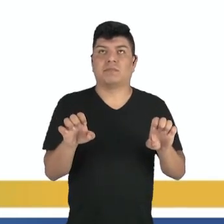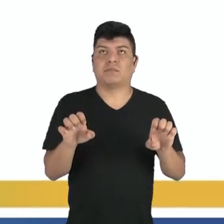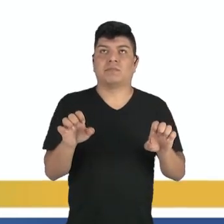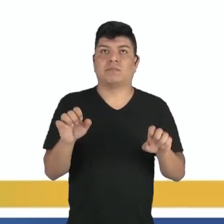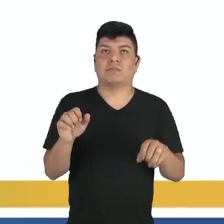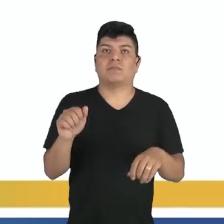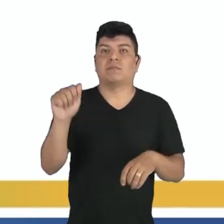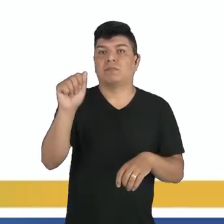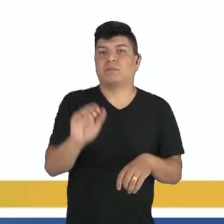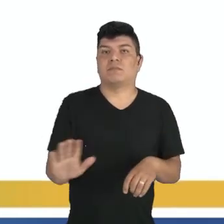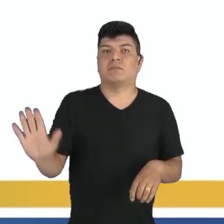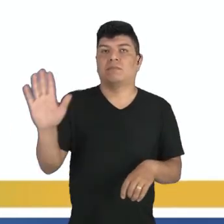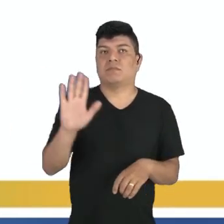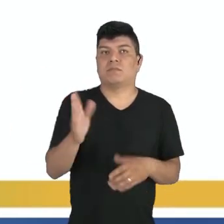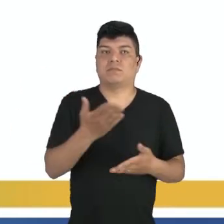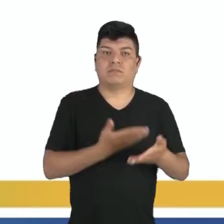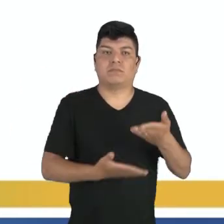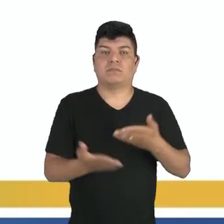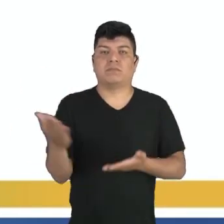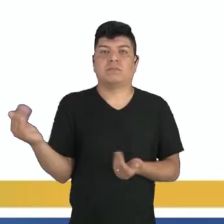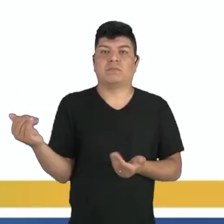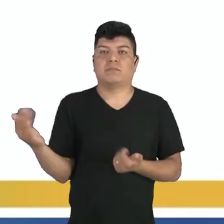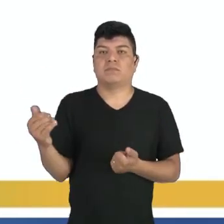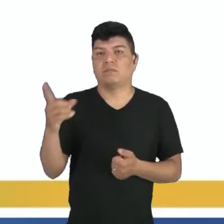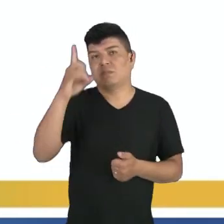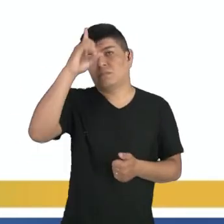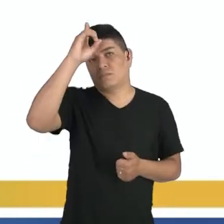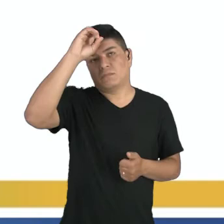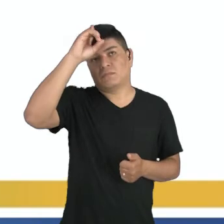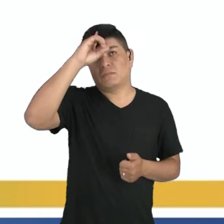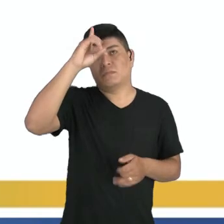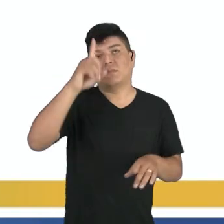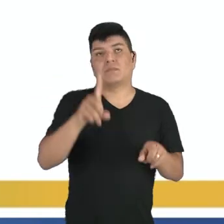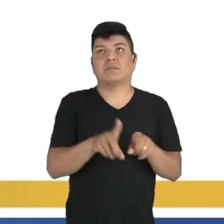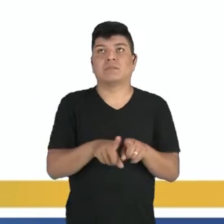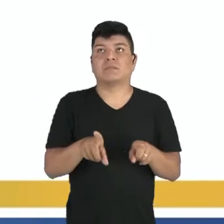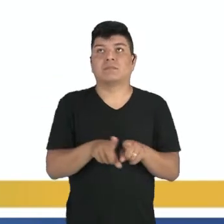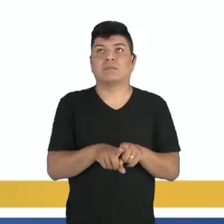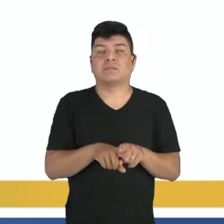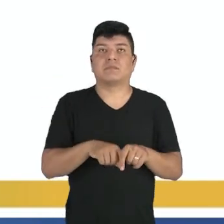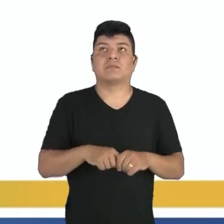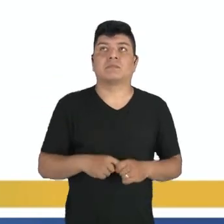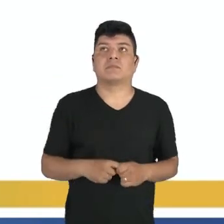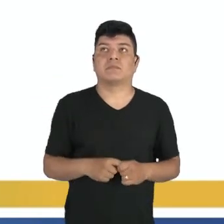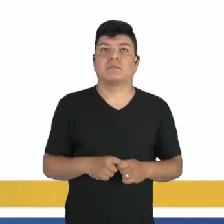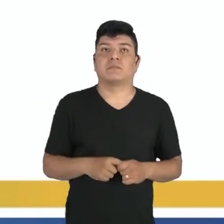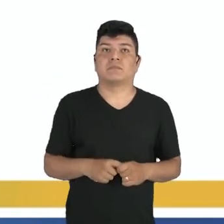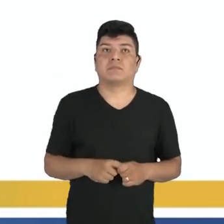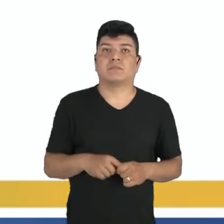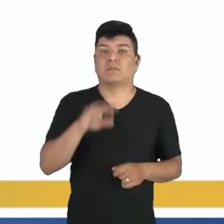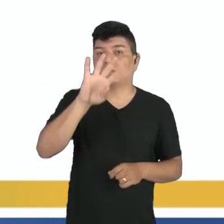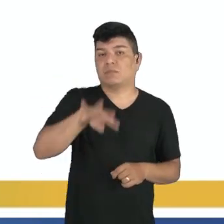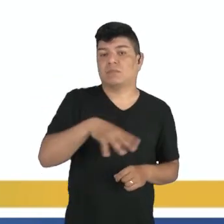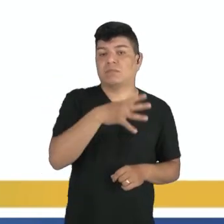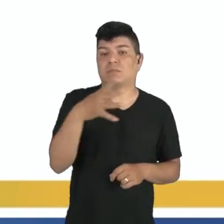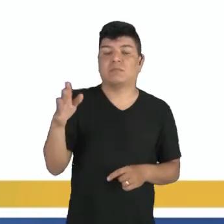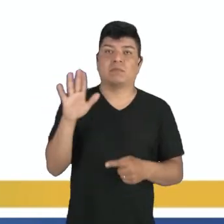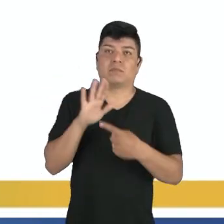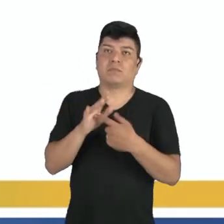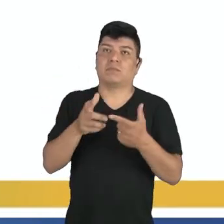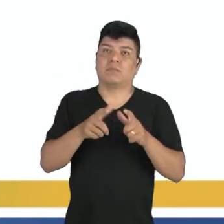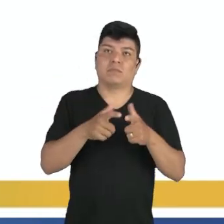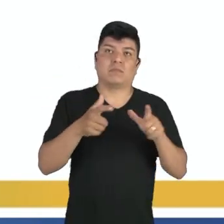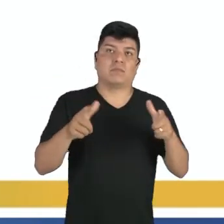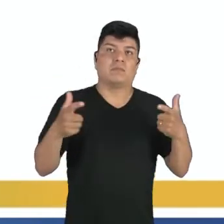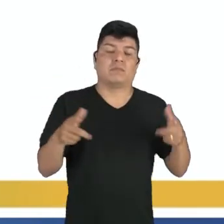da Ásia EA distribuição maior fica entre jovens e adultos e aí tem também a questão do gráfico mostrando